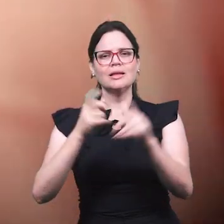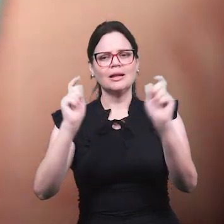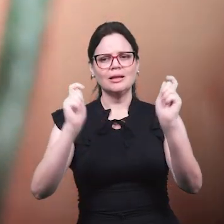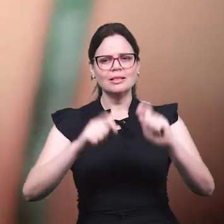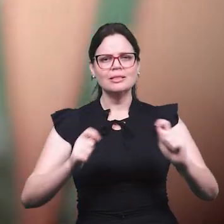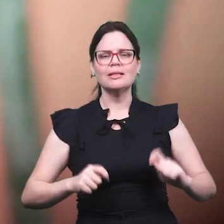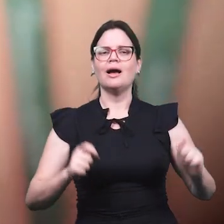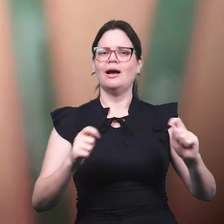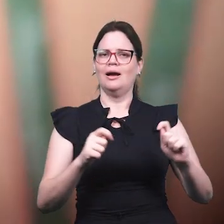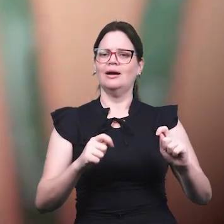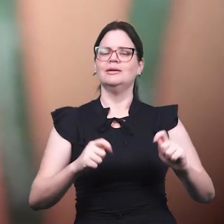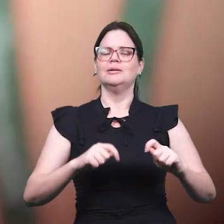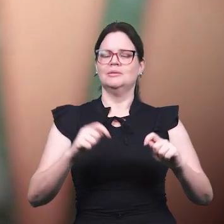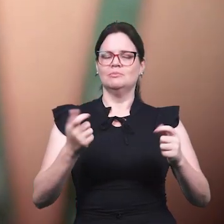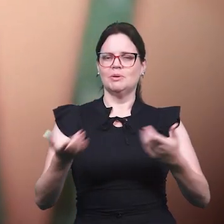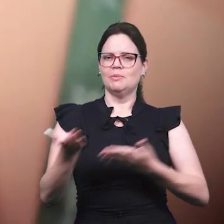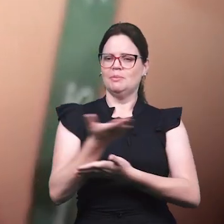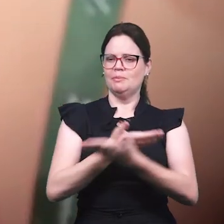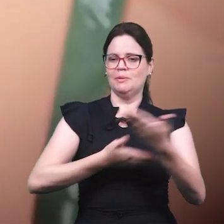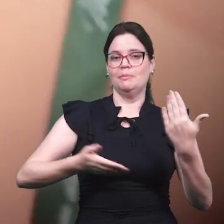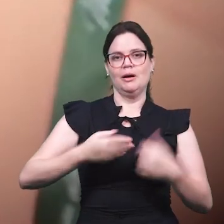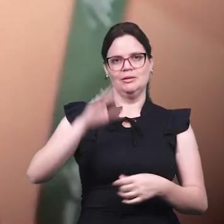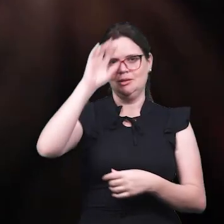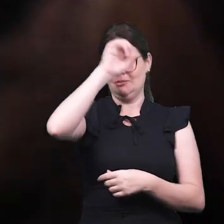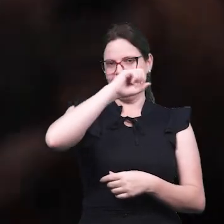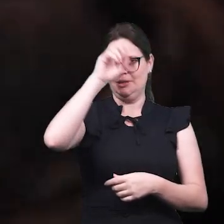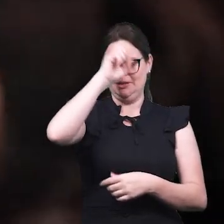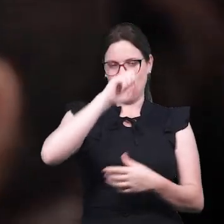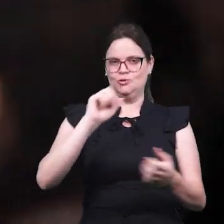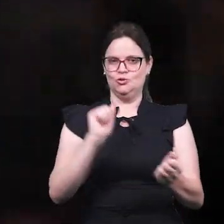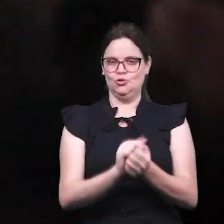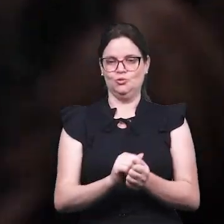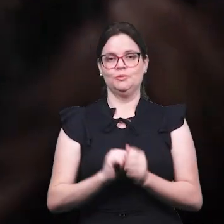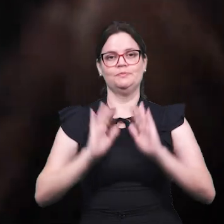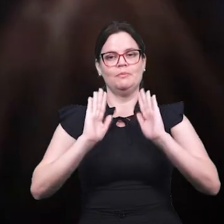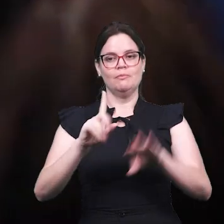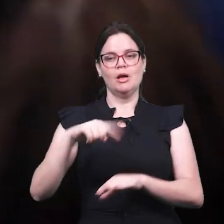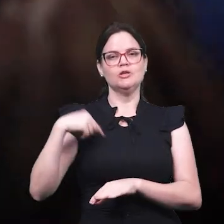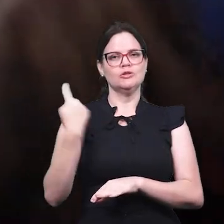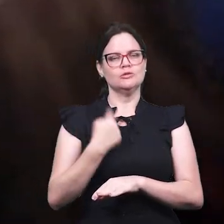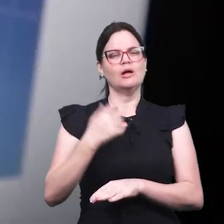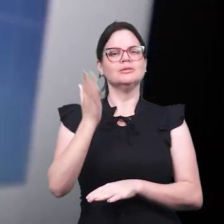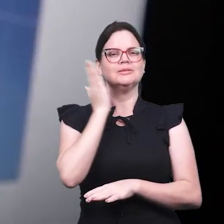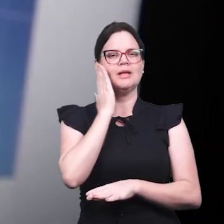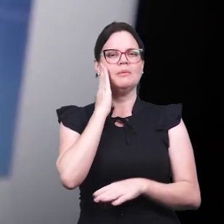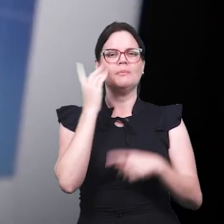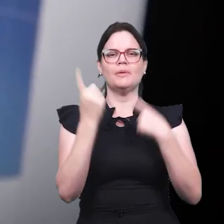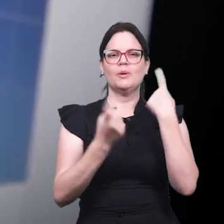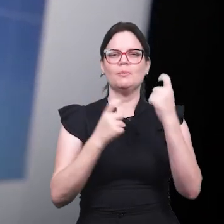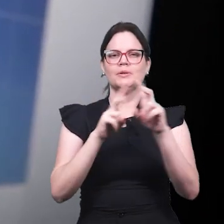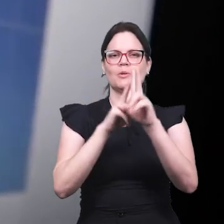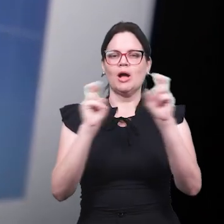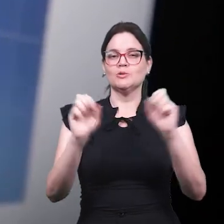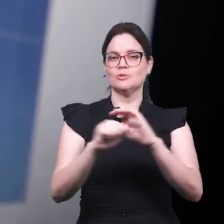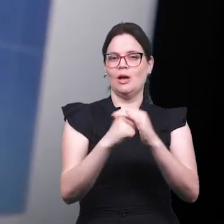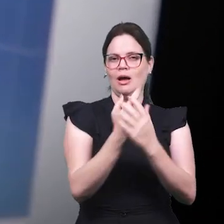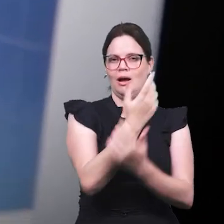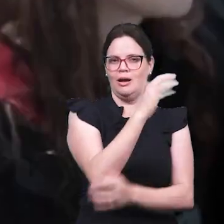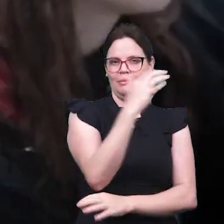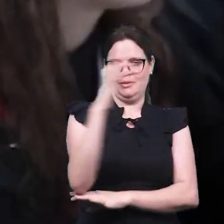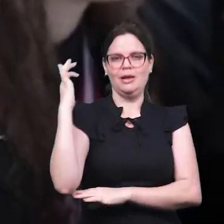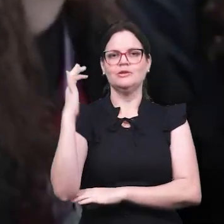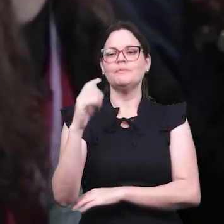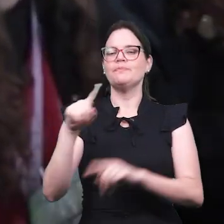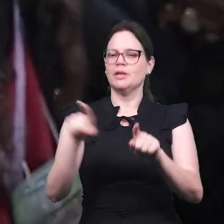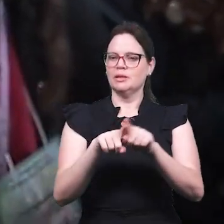passar atividades educativas. Com uma forte preocupação com a educação ambiental, o evento